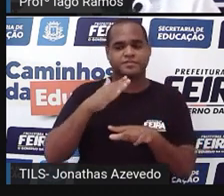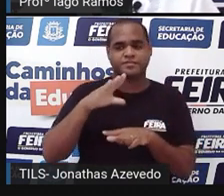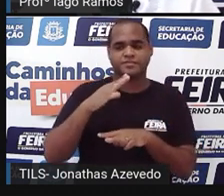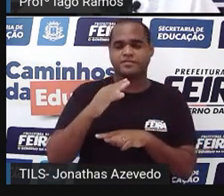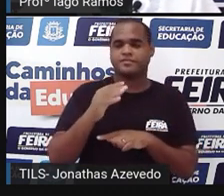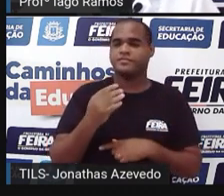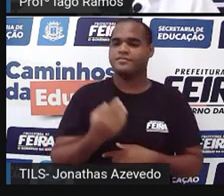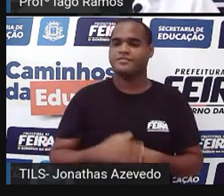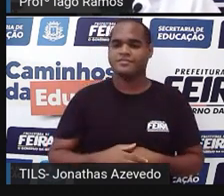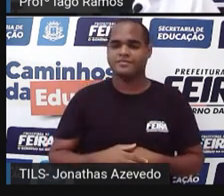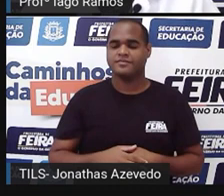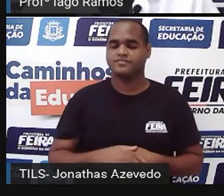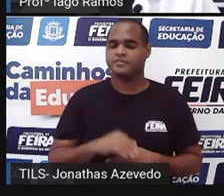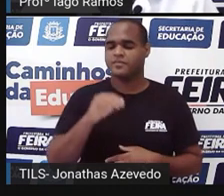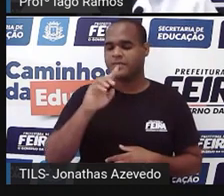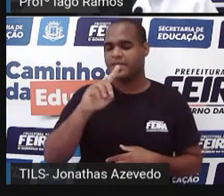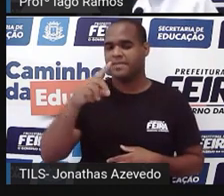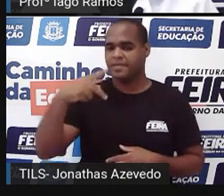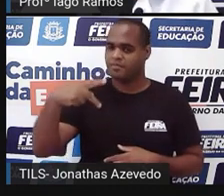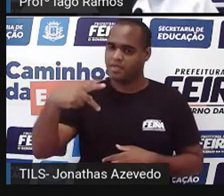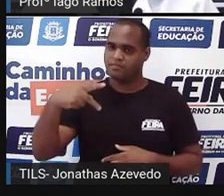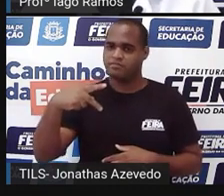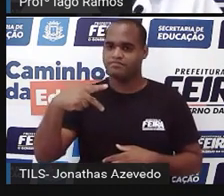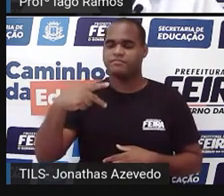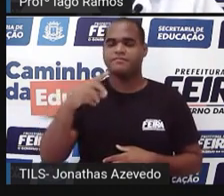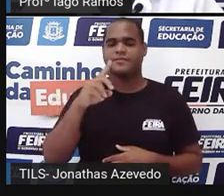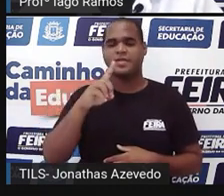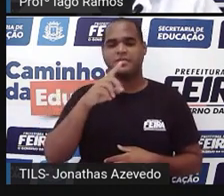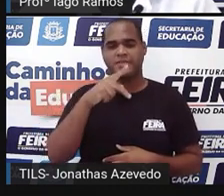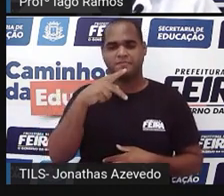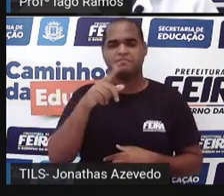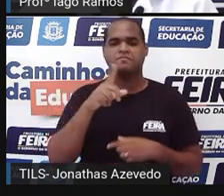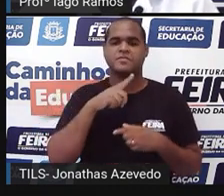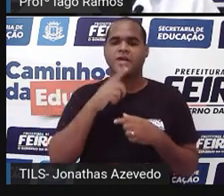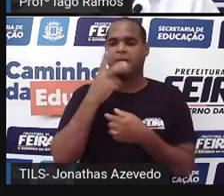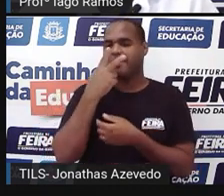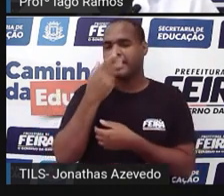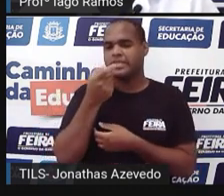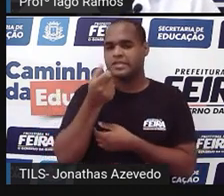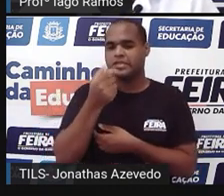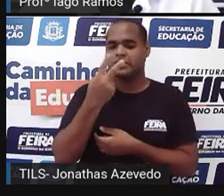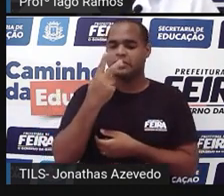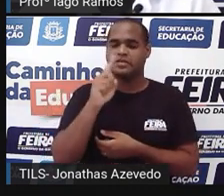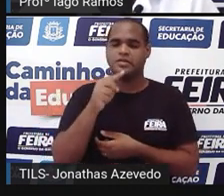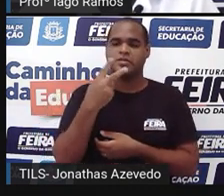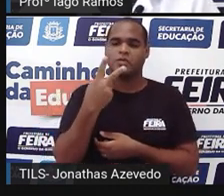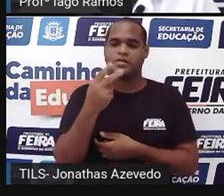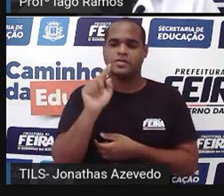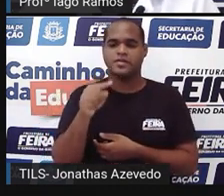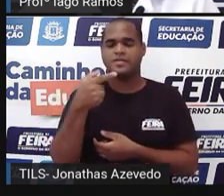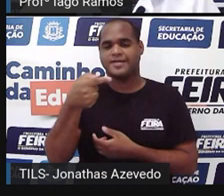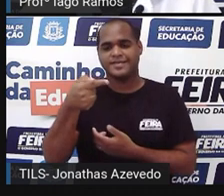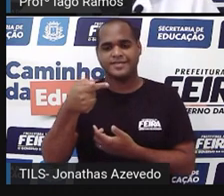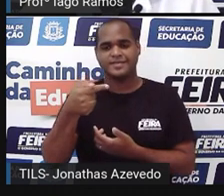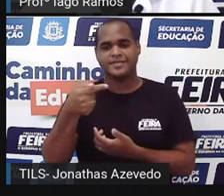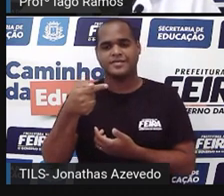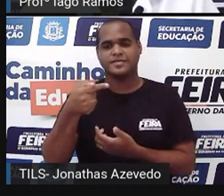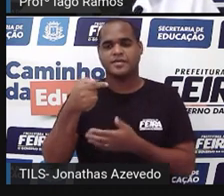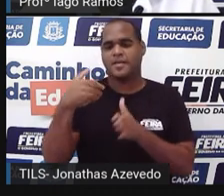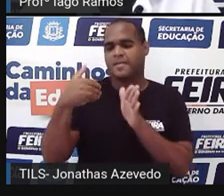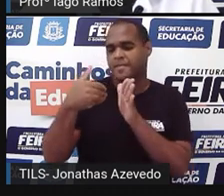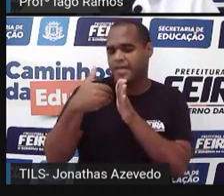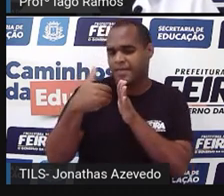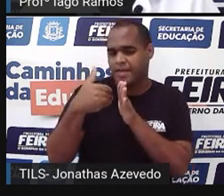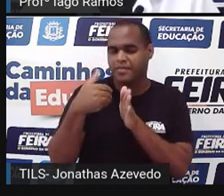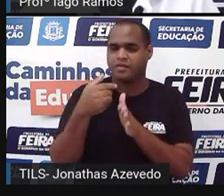aproximadamente né porque vai dar um número também que é uma dízima aproximadamente duzentos e 12,7